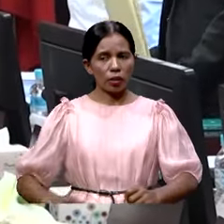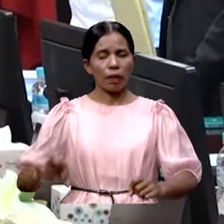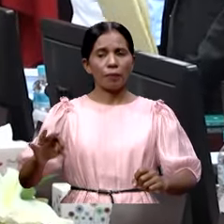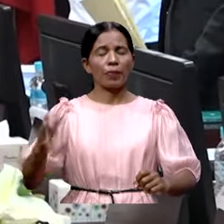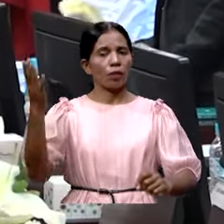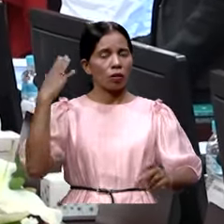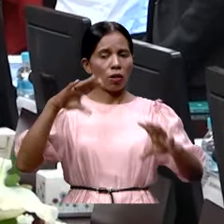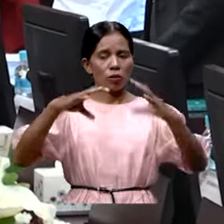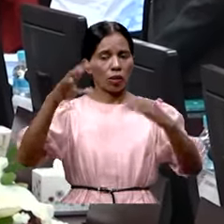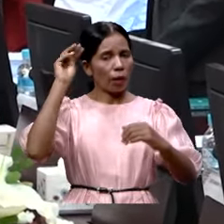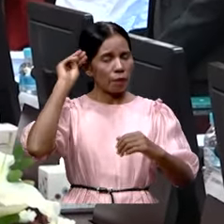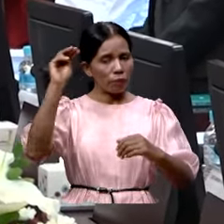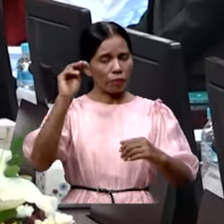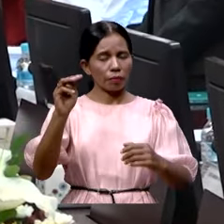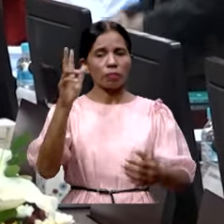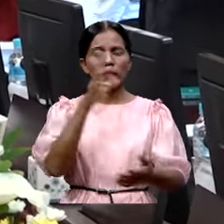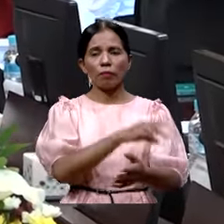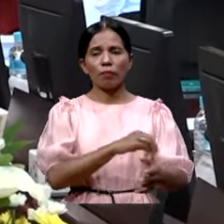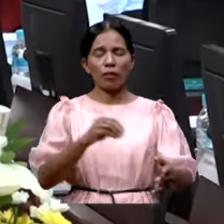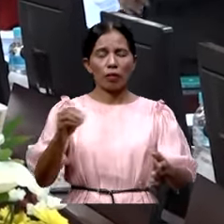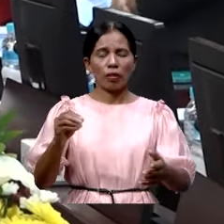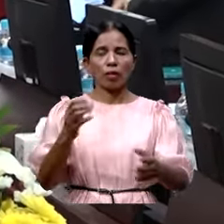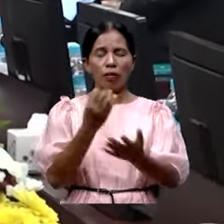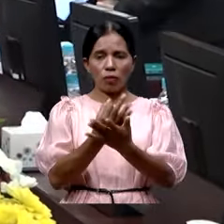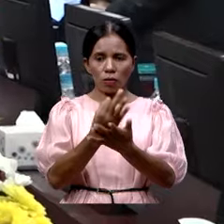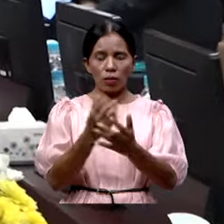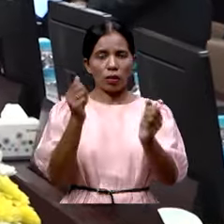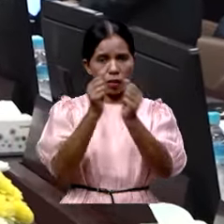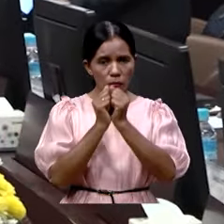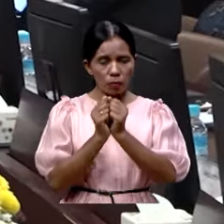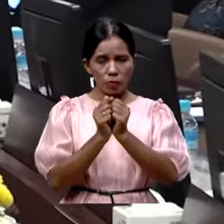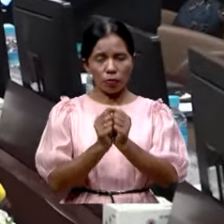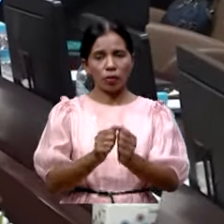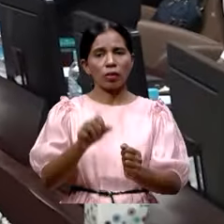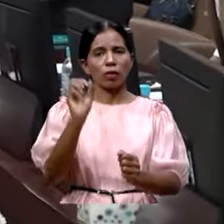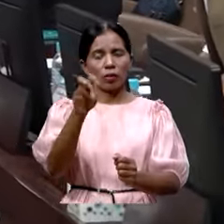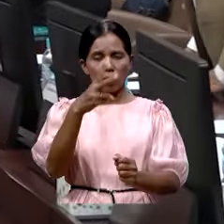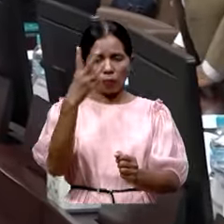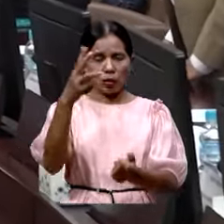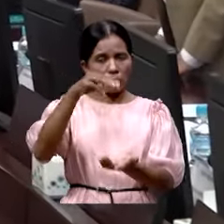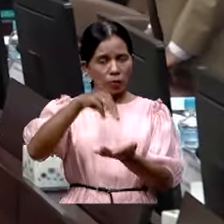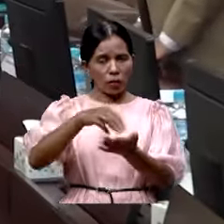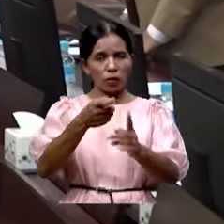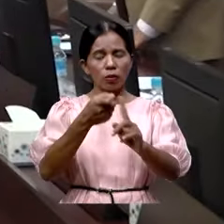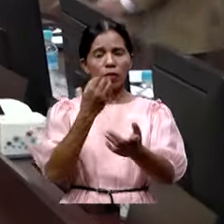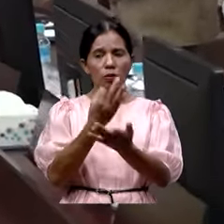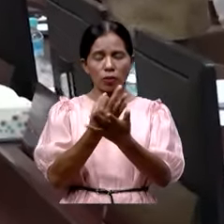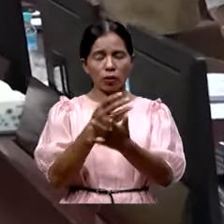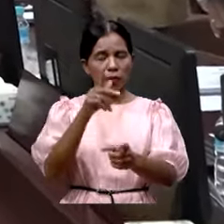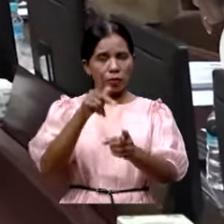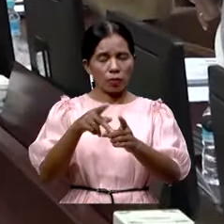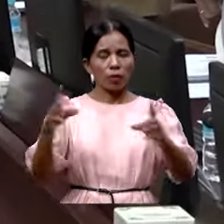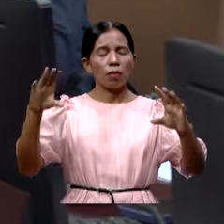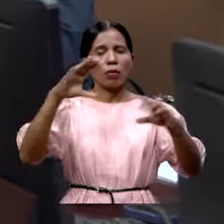Conselho Ministro de Libera ONA atu autoriza despesa o montante dólar americano tocon sanura sin rua o si fundo contingência ba